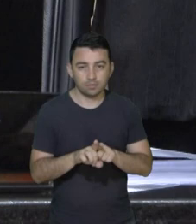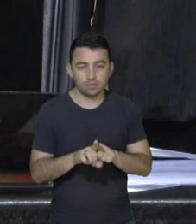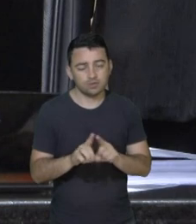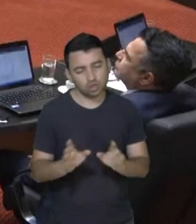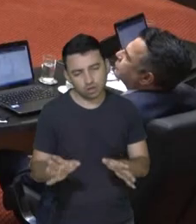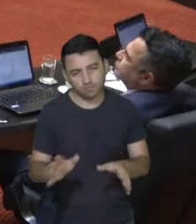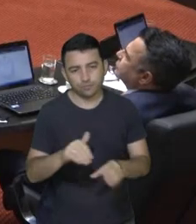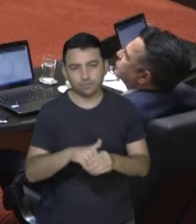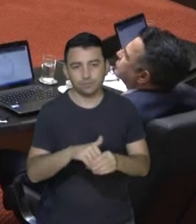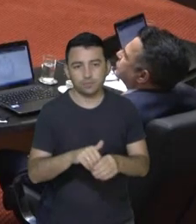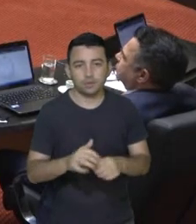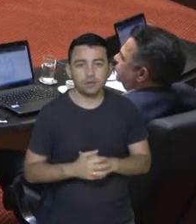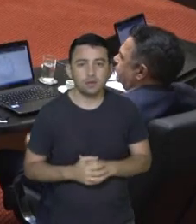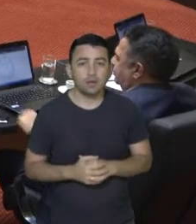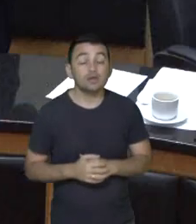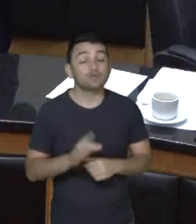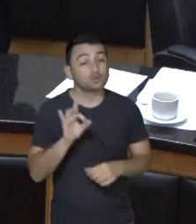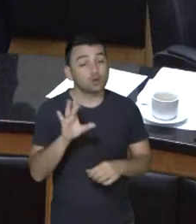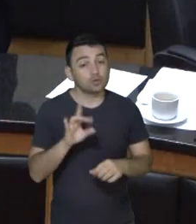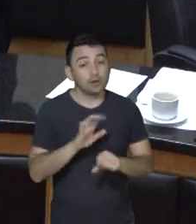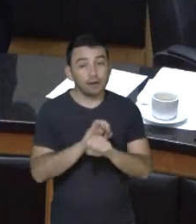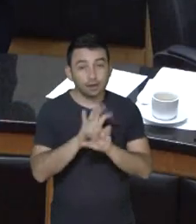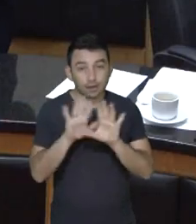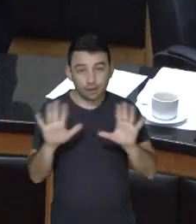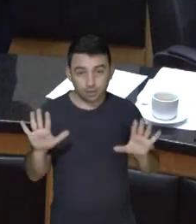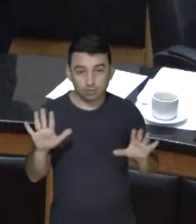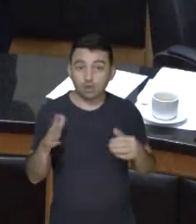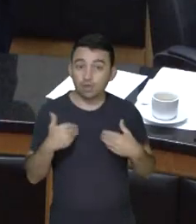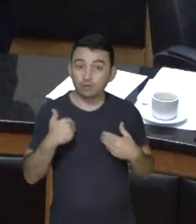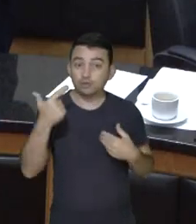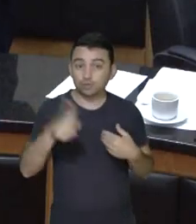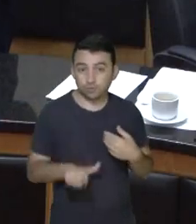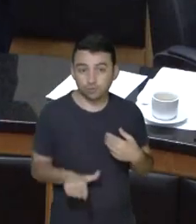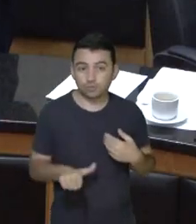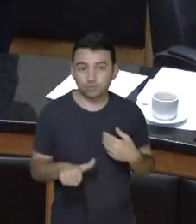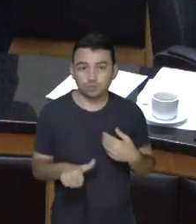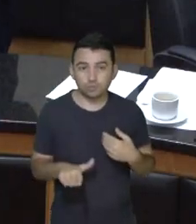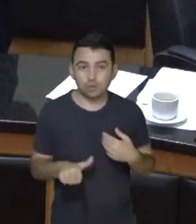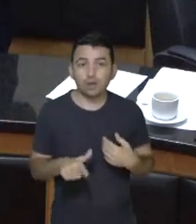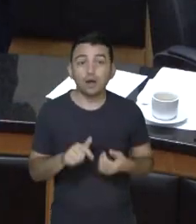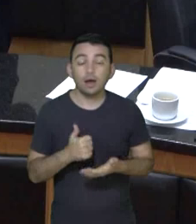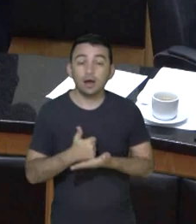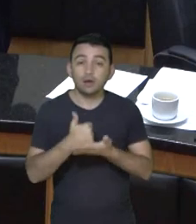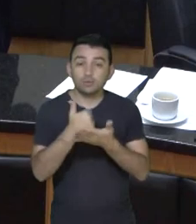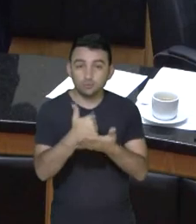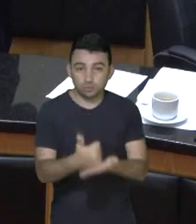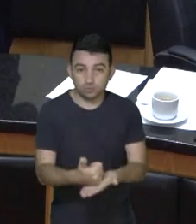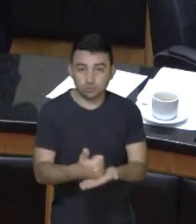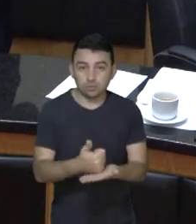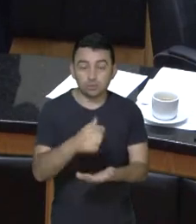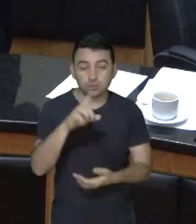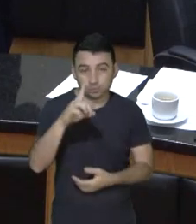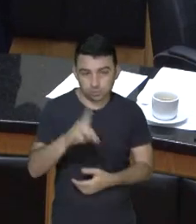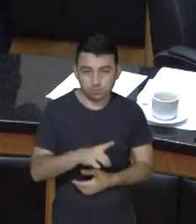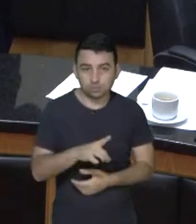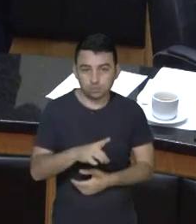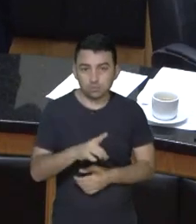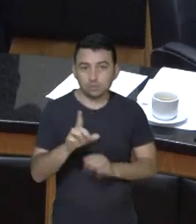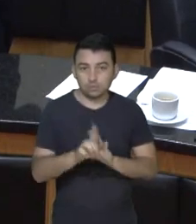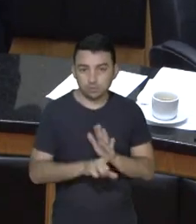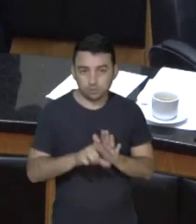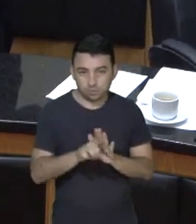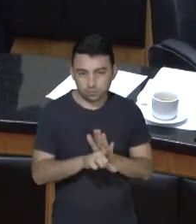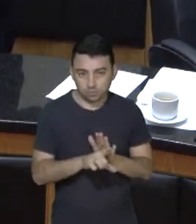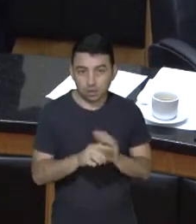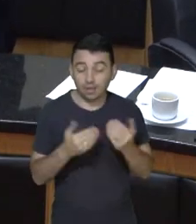Senhor presidente, só para esclarecer aqui, eu repasso aqui a ajuda da diretoria legislativa. Está em discussão.